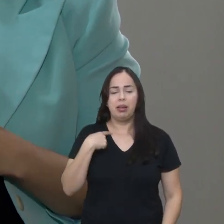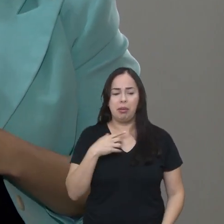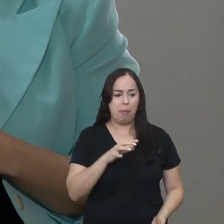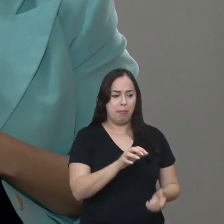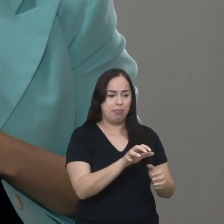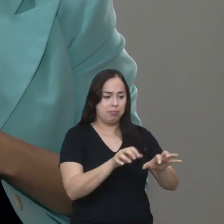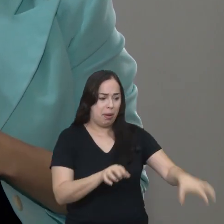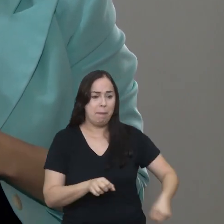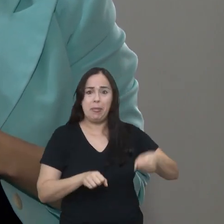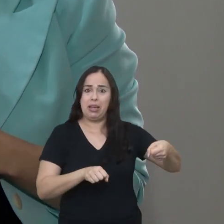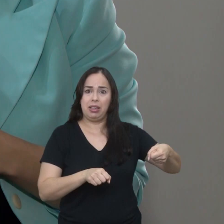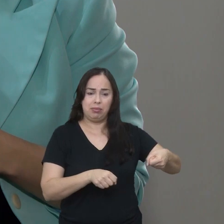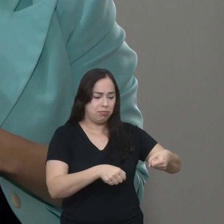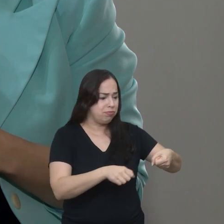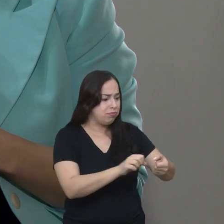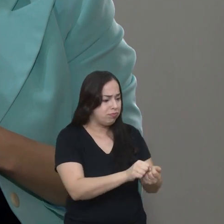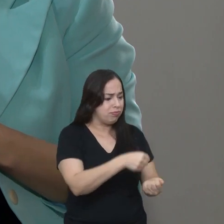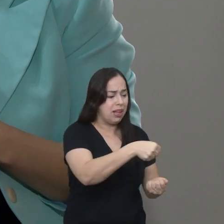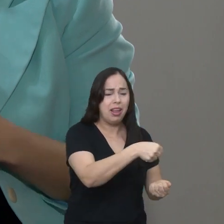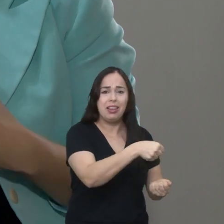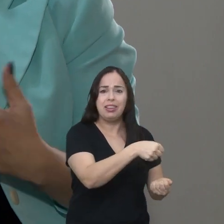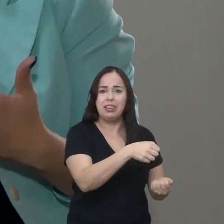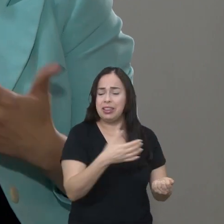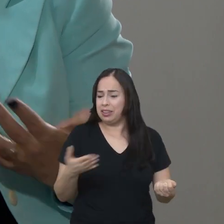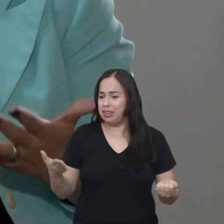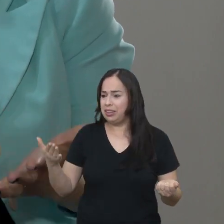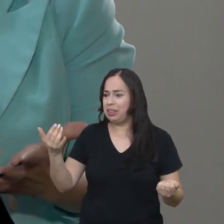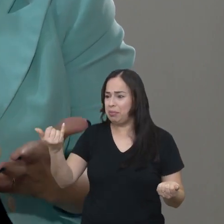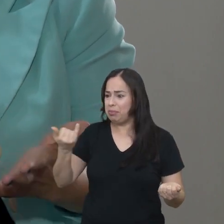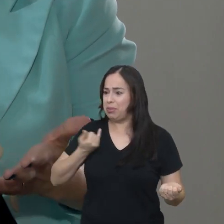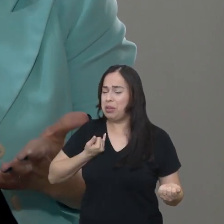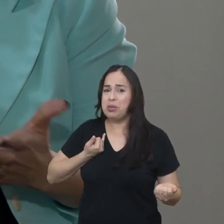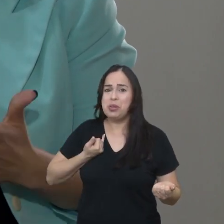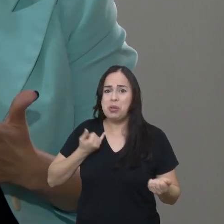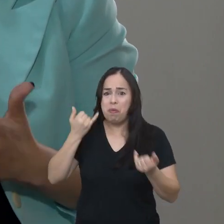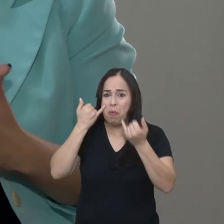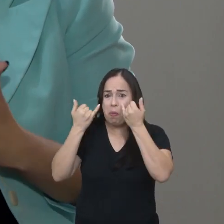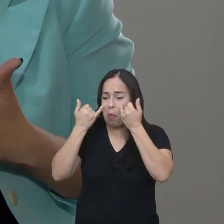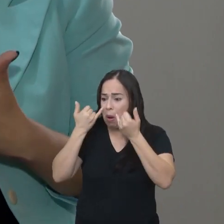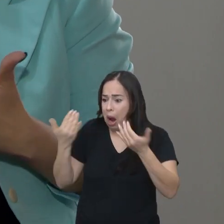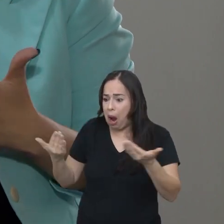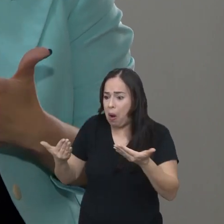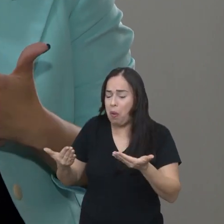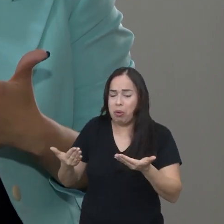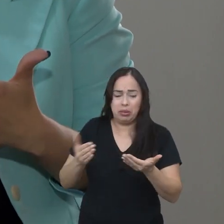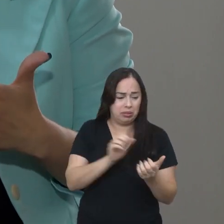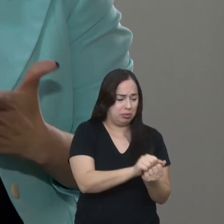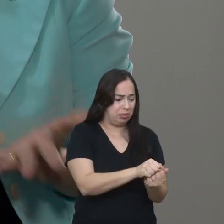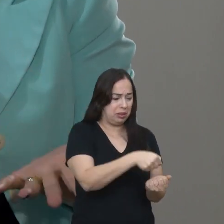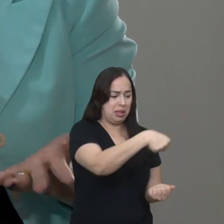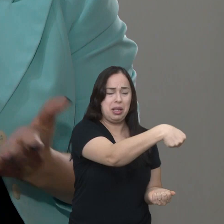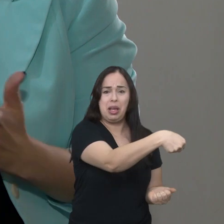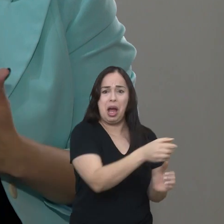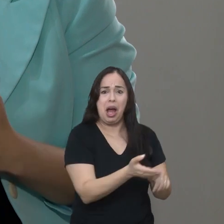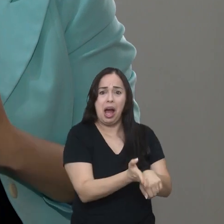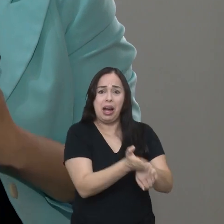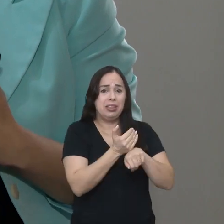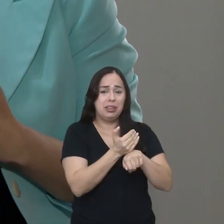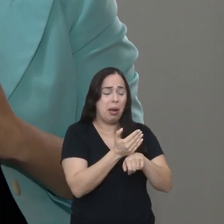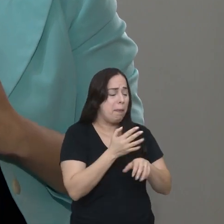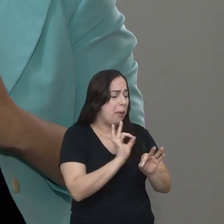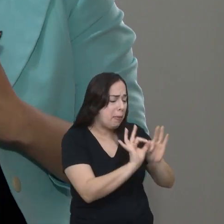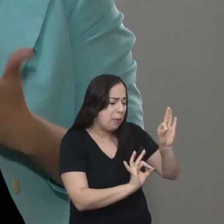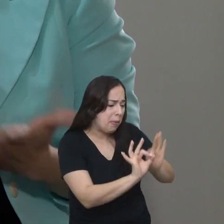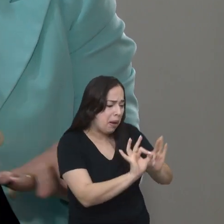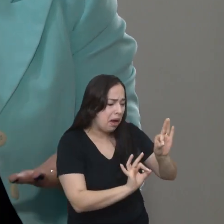né e eu já tá e eu já tive que pegar a mala do meu neném eu tinha acabado de de receber notícia